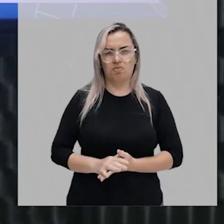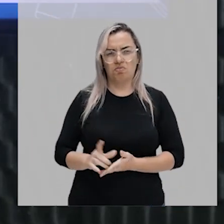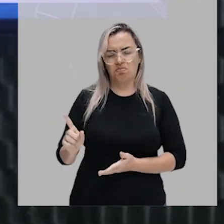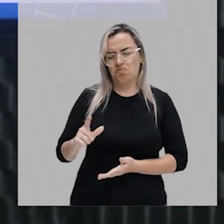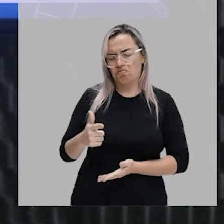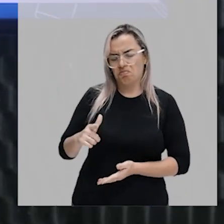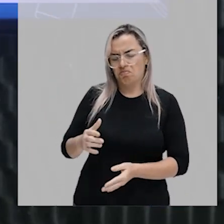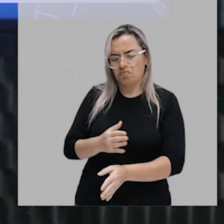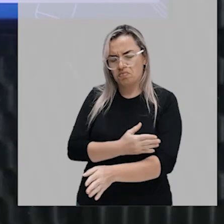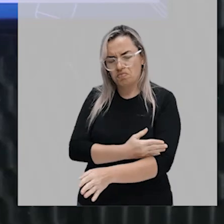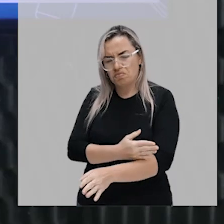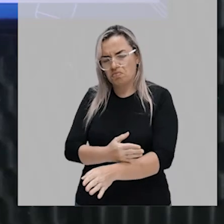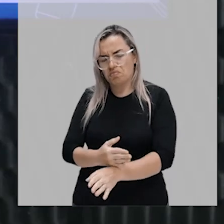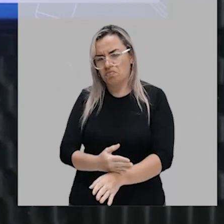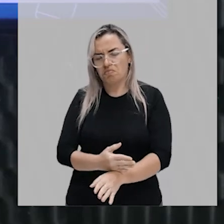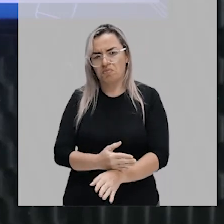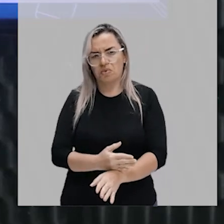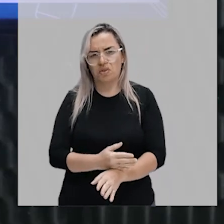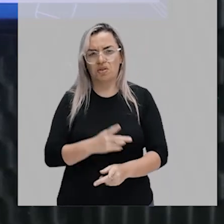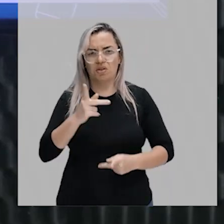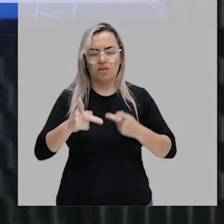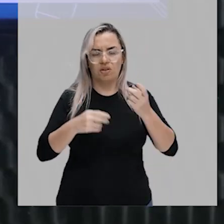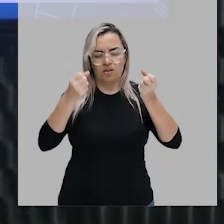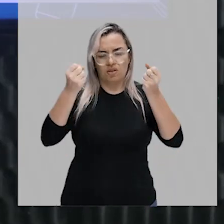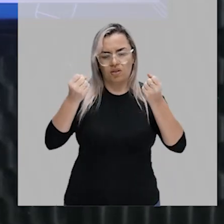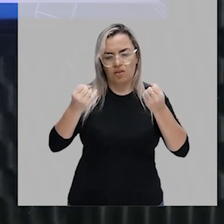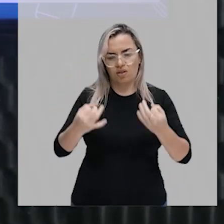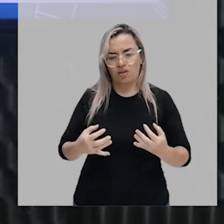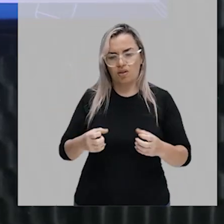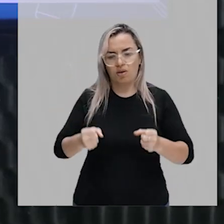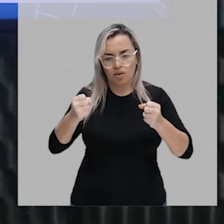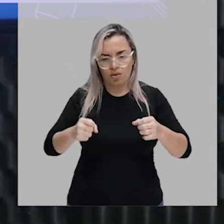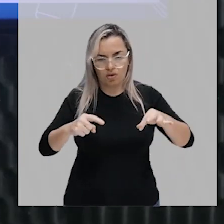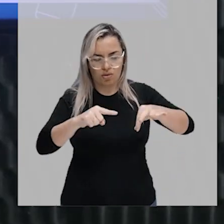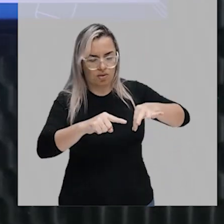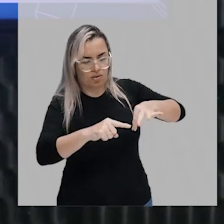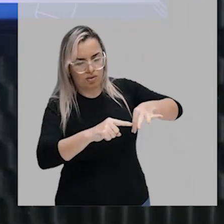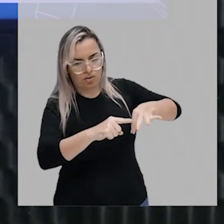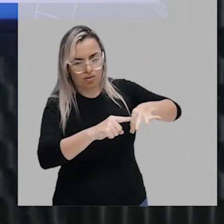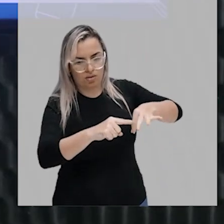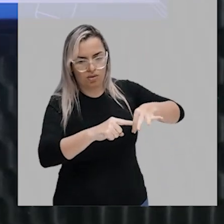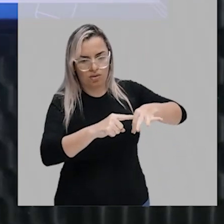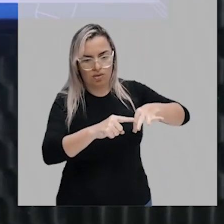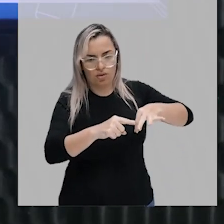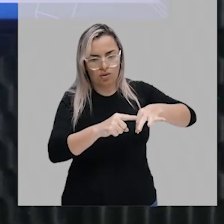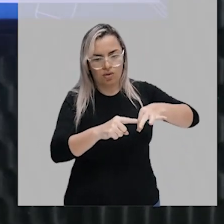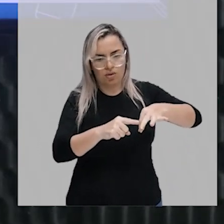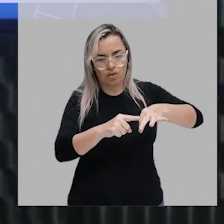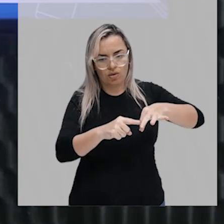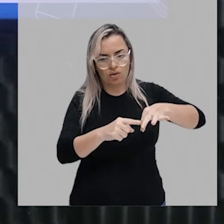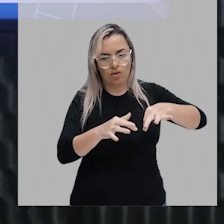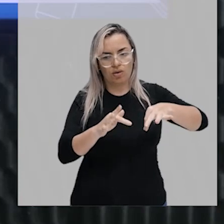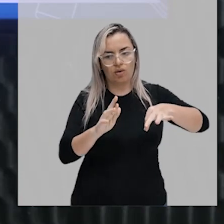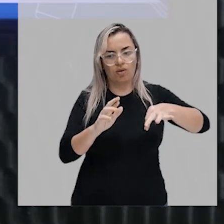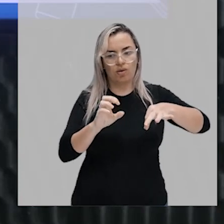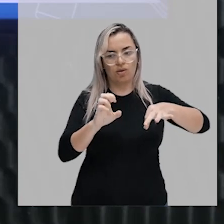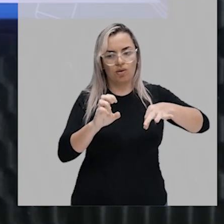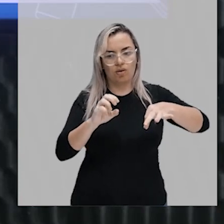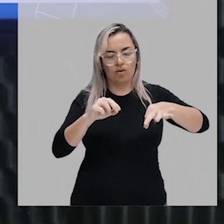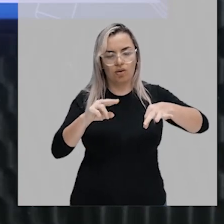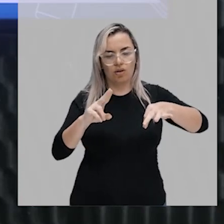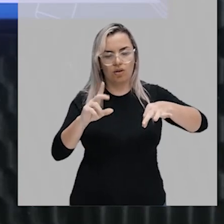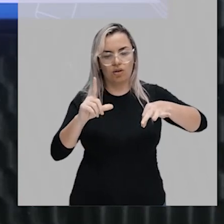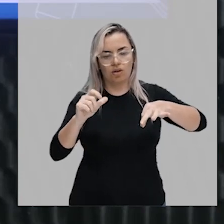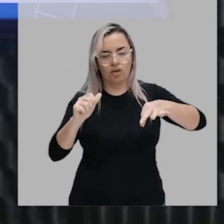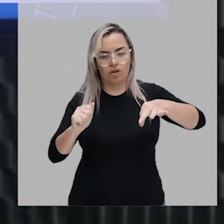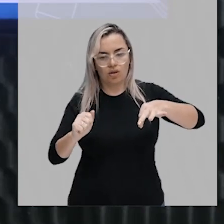falar, porque não cai muito, né? Mas a gente pode mencionar aqui para vocês, ó. Nós temos aqui, ó, o frênulo, que é essa preguinha que